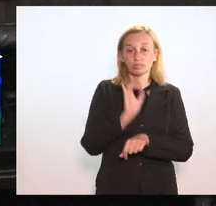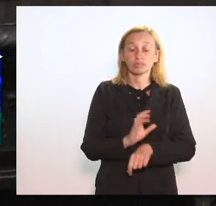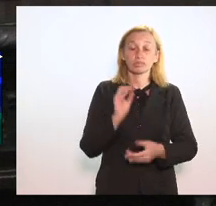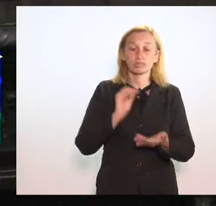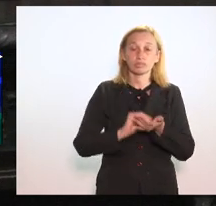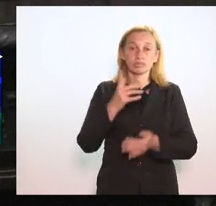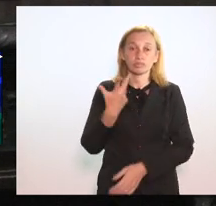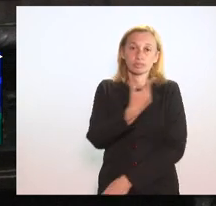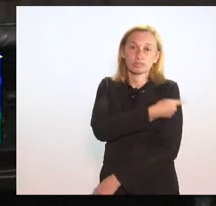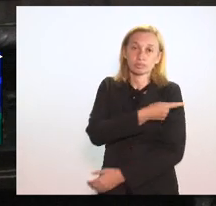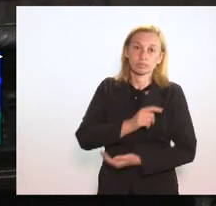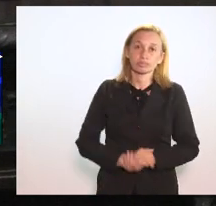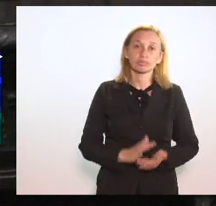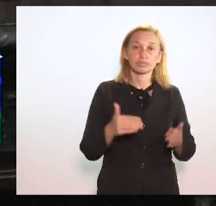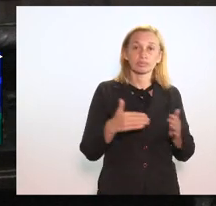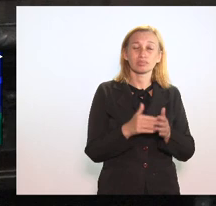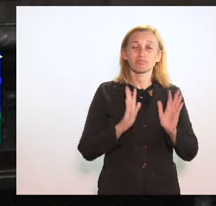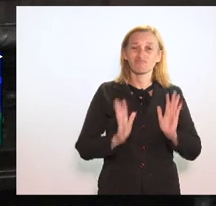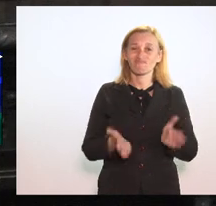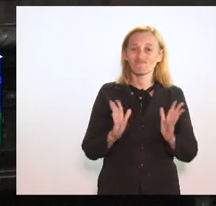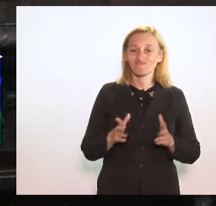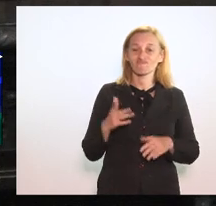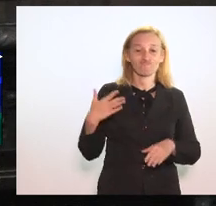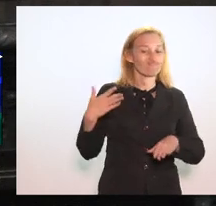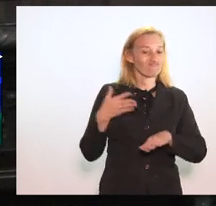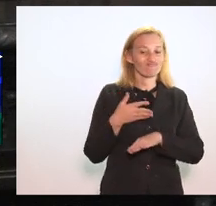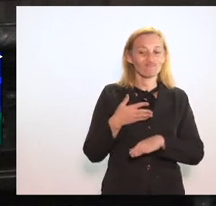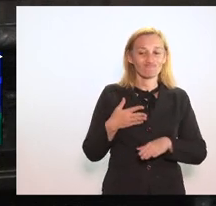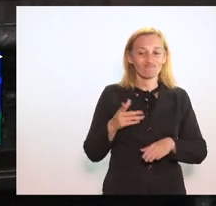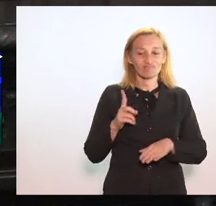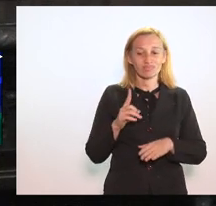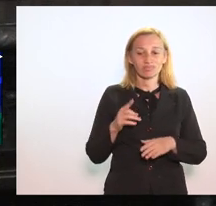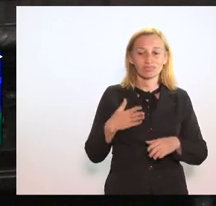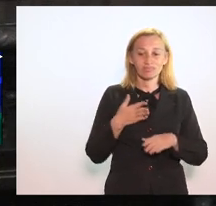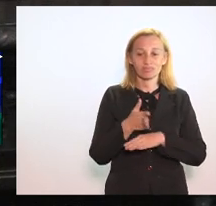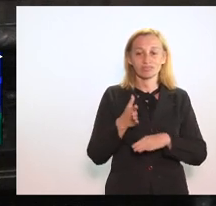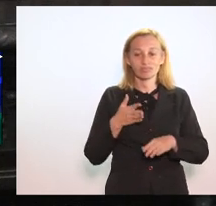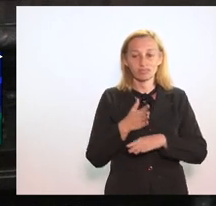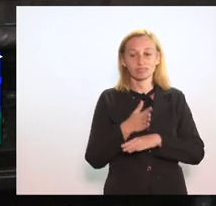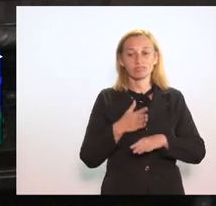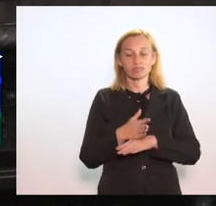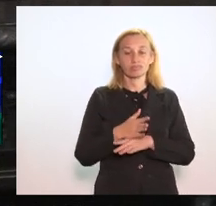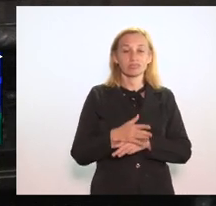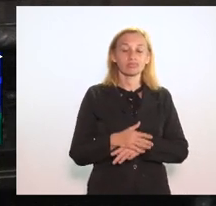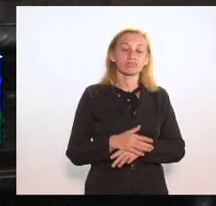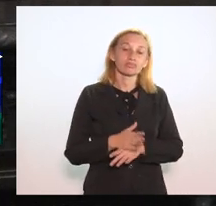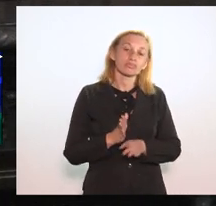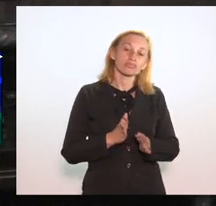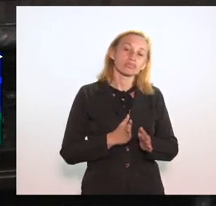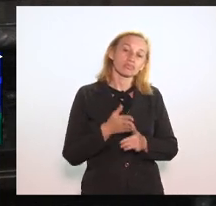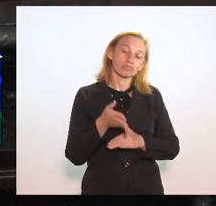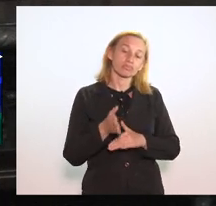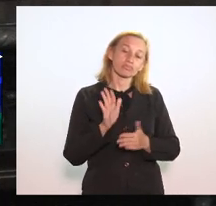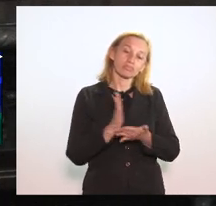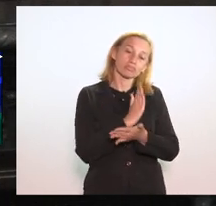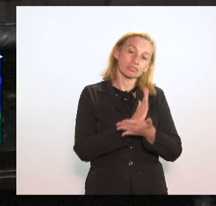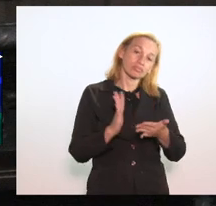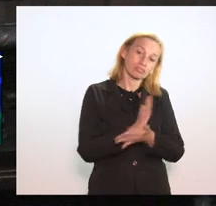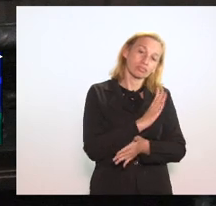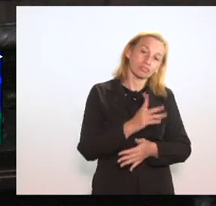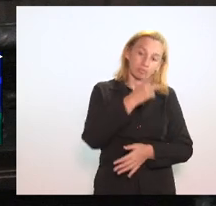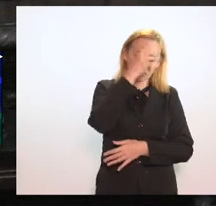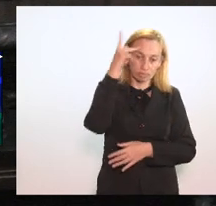falta da vacina que até hoje não chegou para muitas pessoas que precisam e a cada vacina que